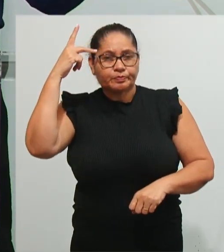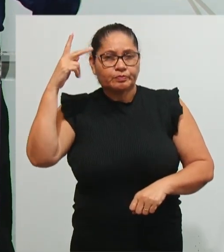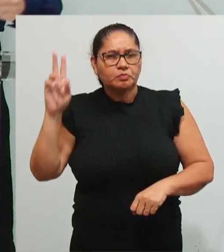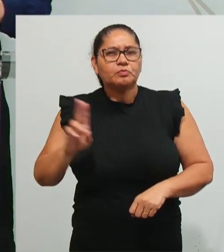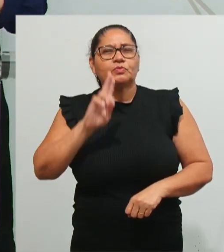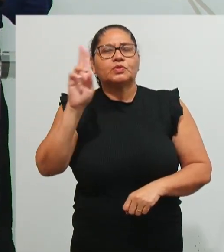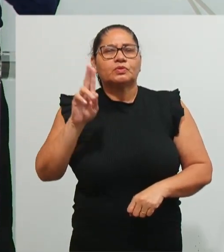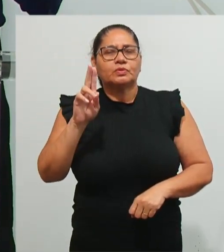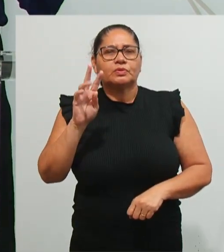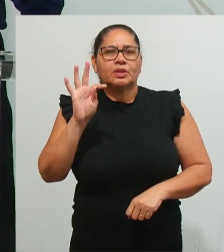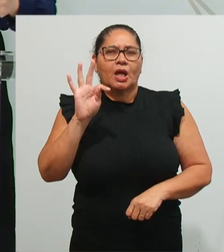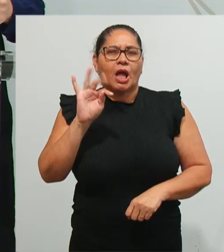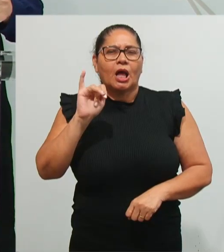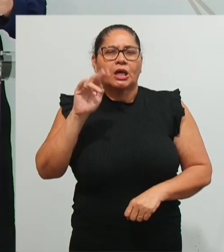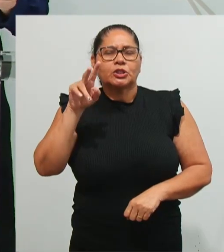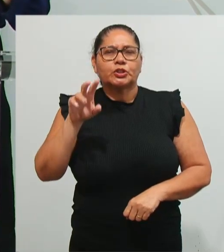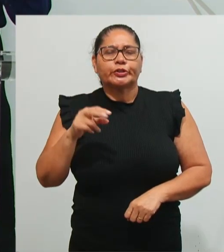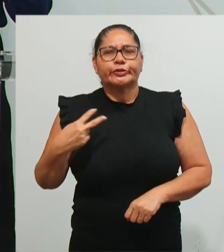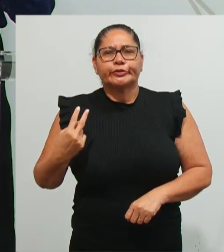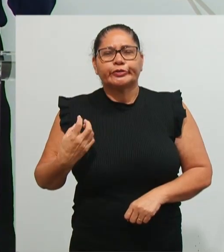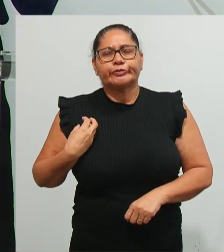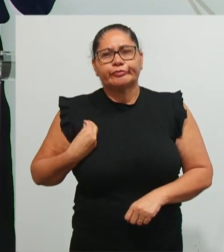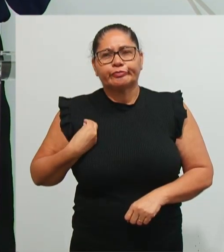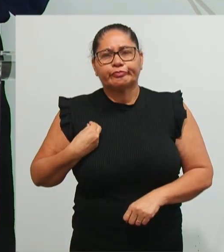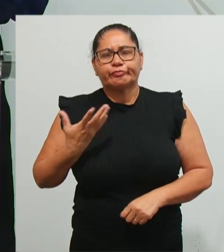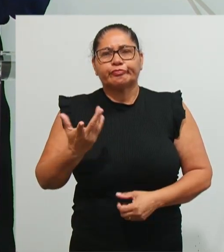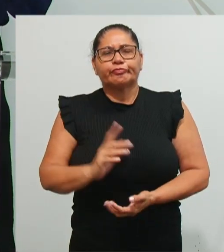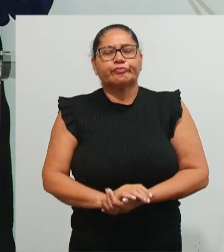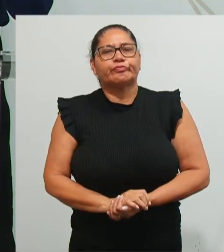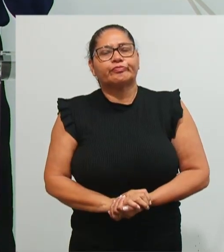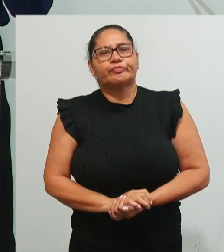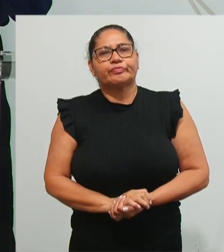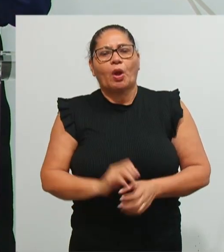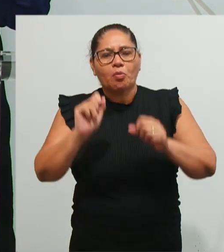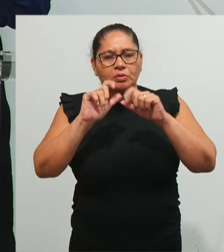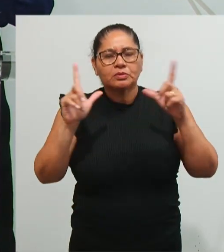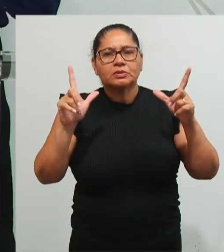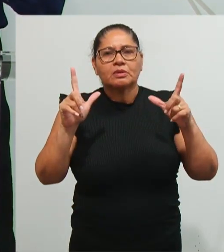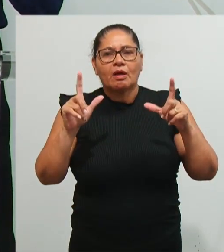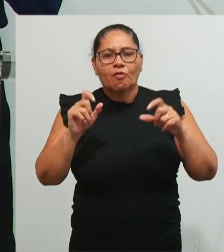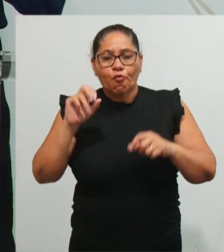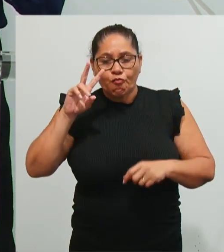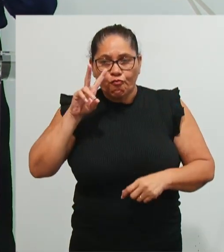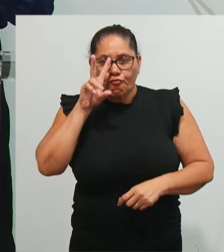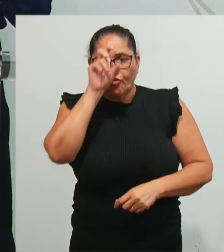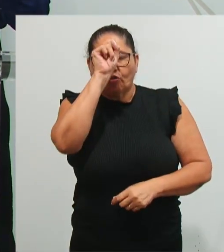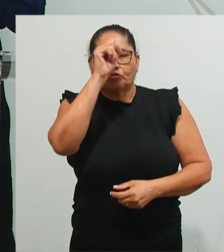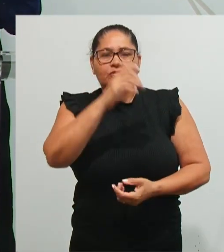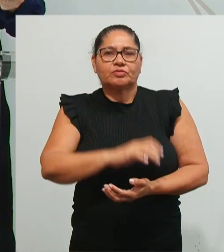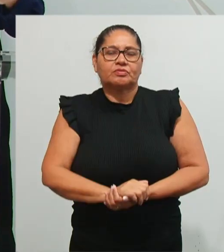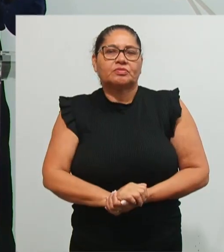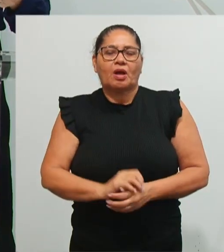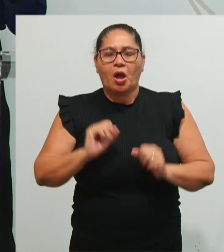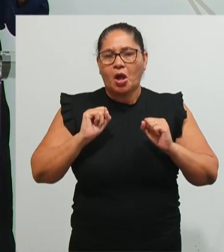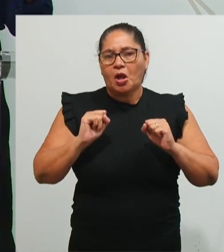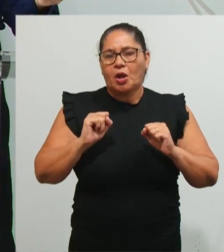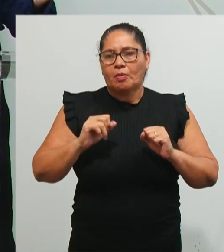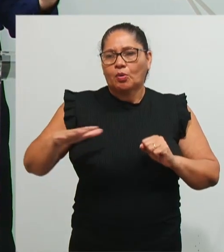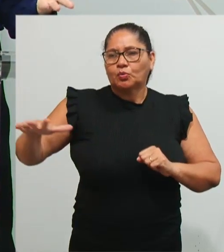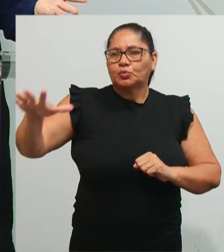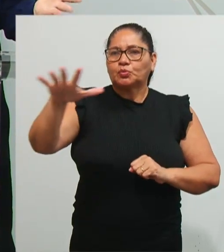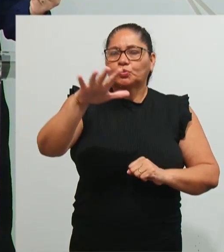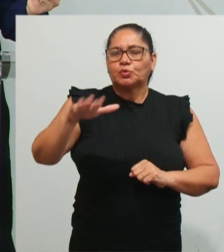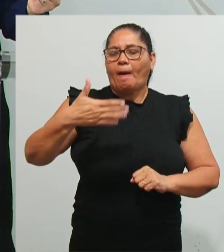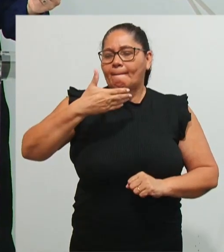a TIM, ou a Oi, ou a Vivo, mais aquela rede fica forte e consegue oferecer cobertura, área de cobertura